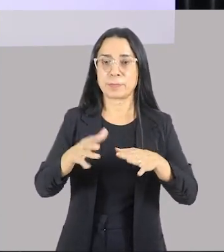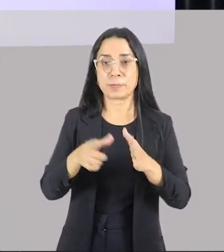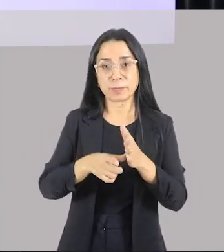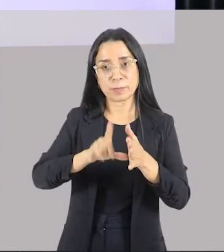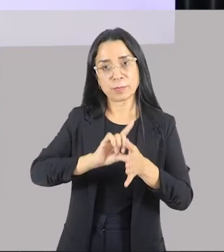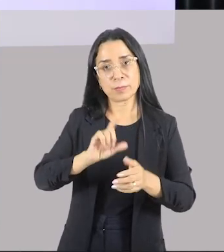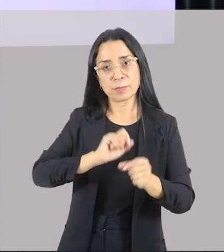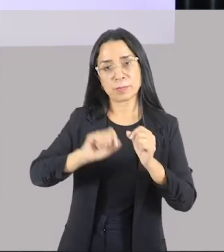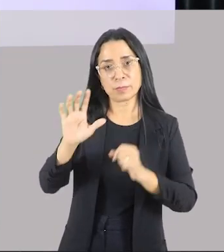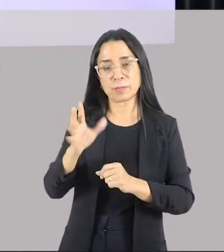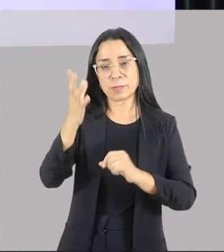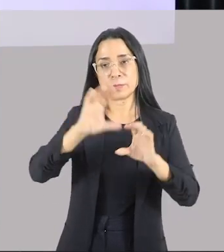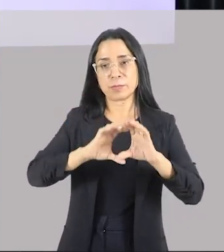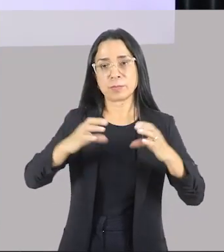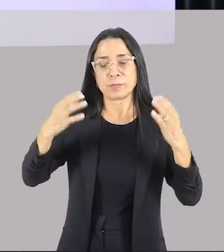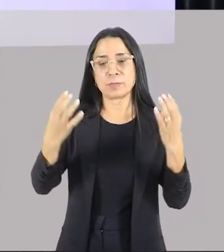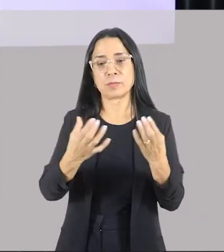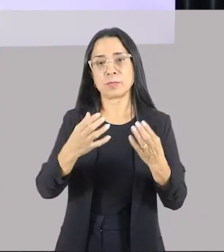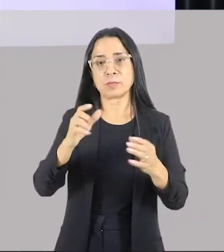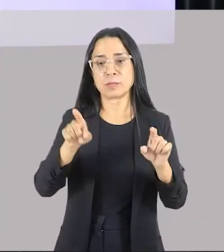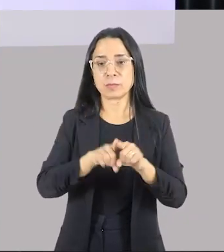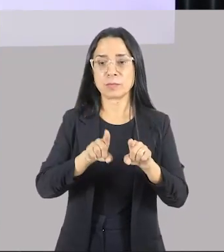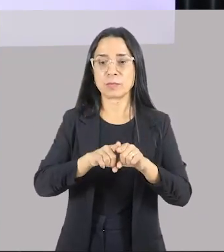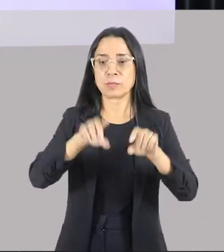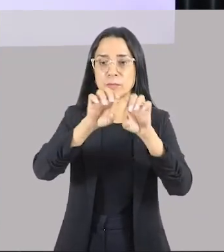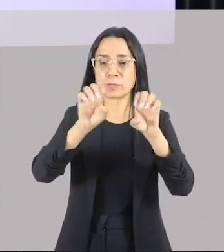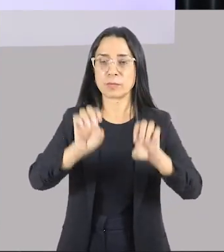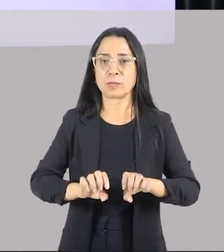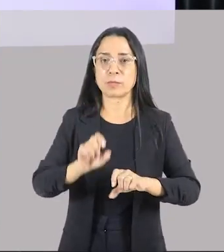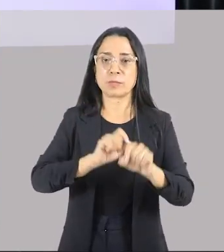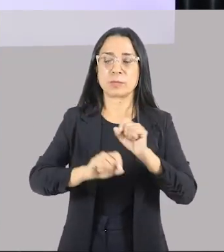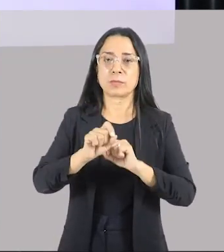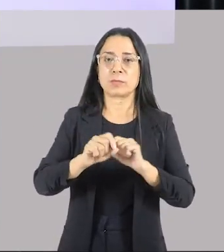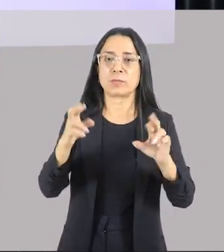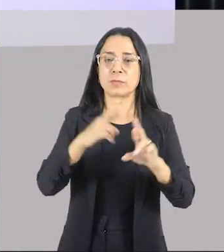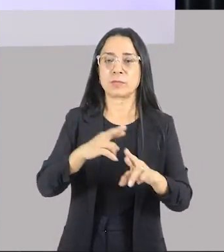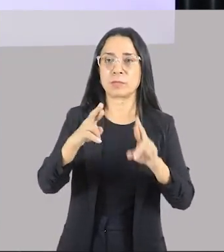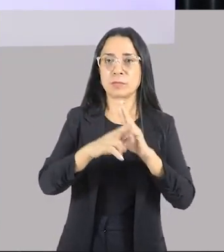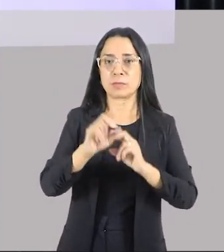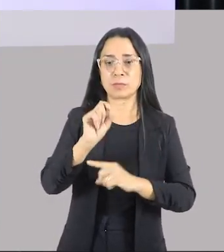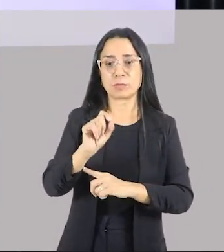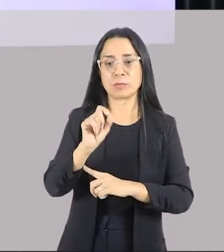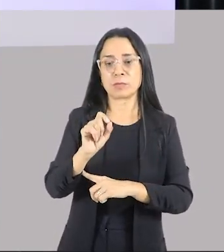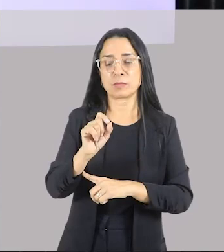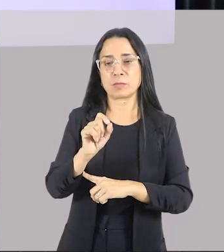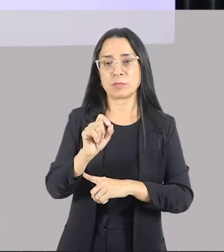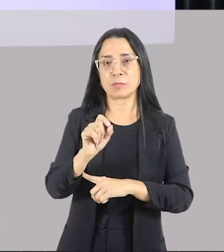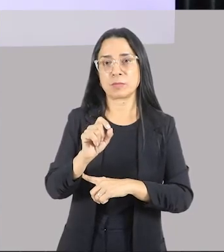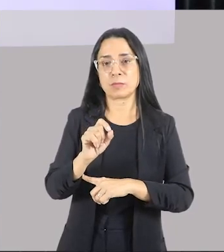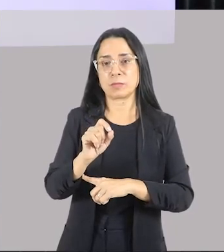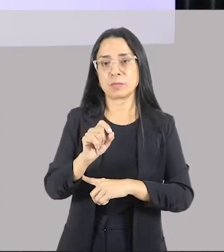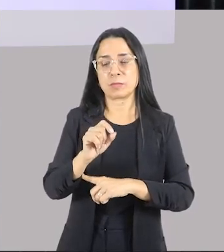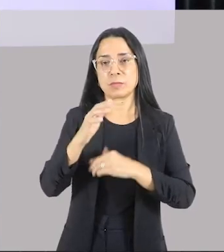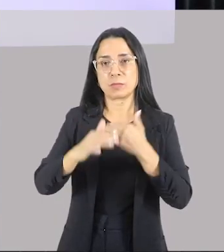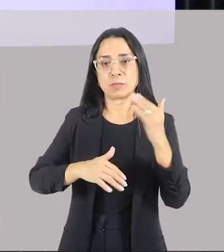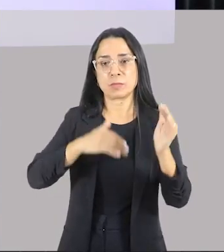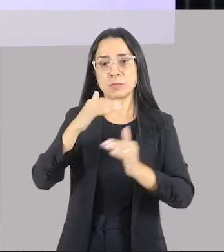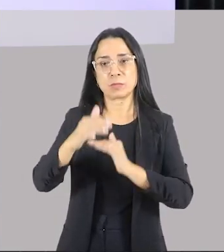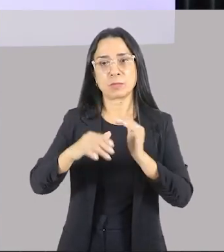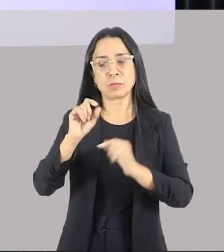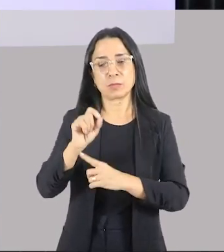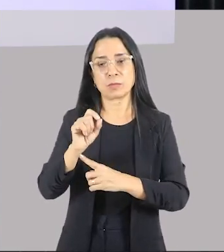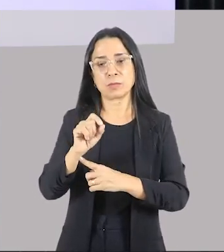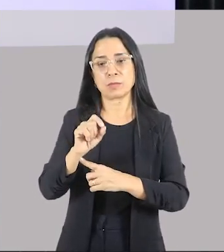vai acontecer nesses congressos, e também na estruturação que se dá em relação a esse processo, né,